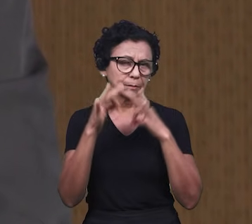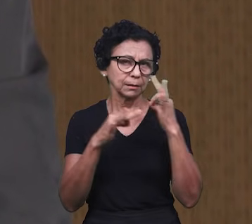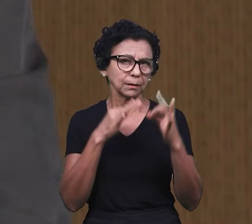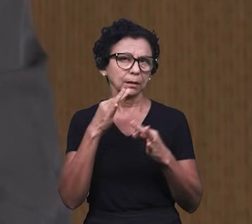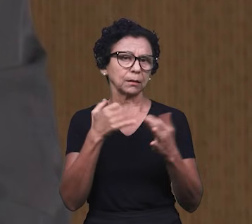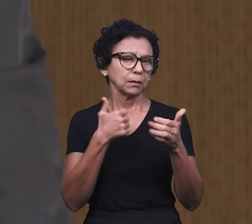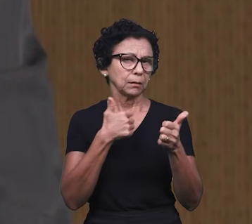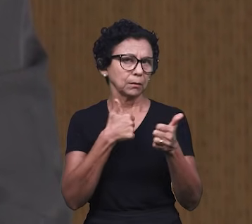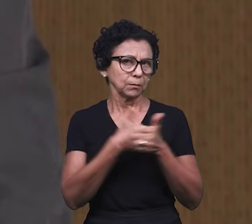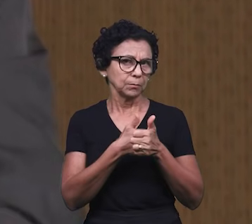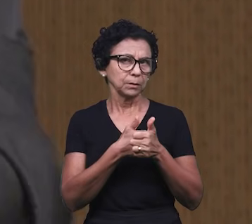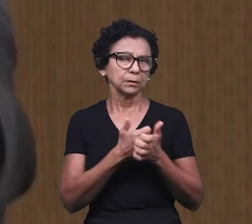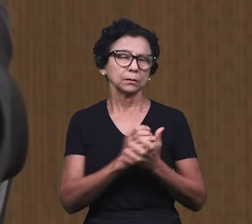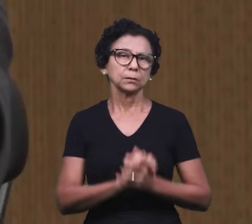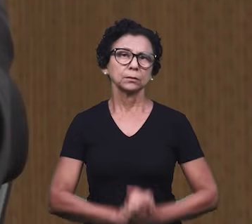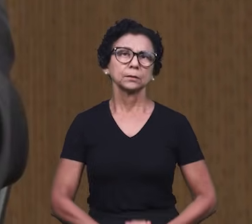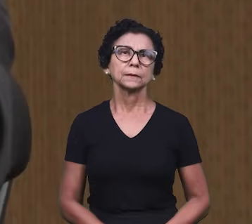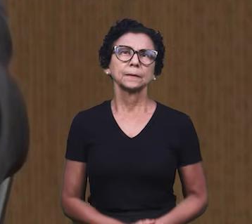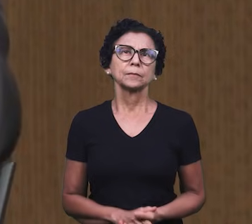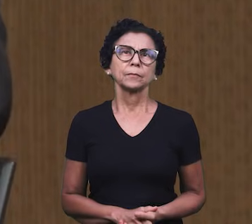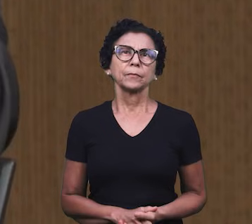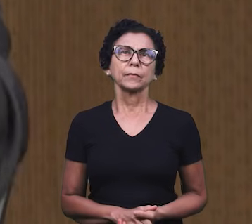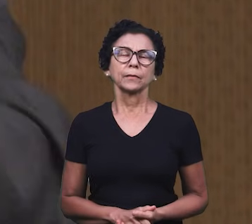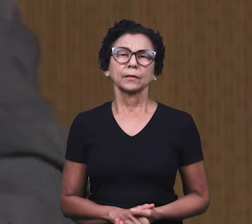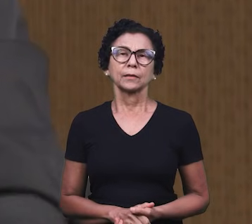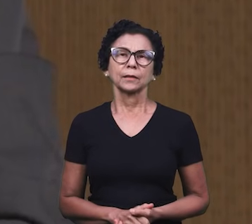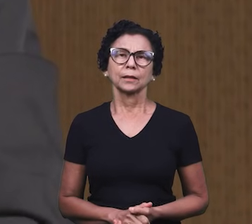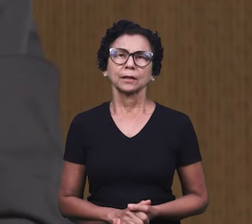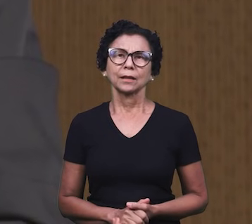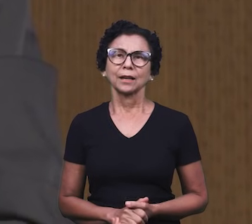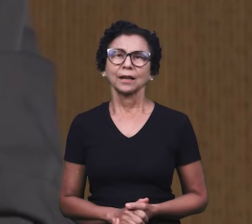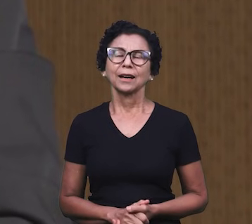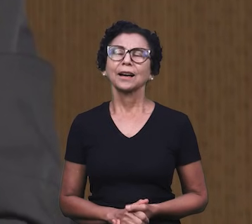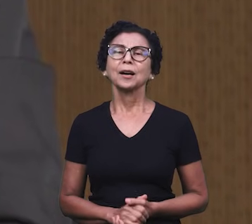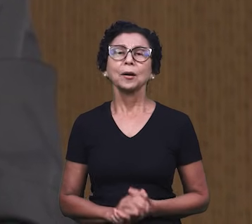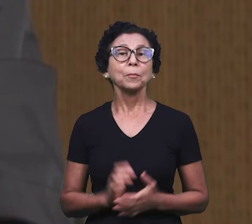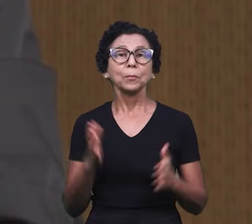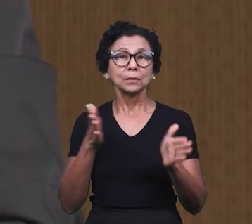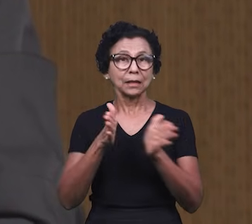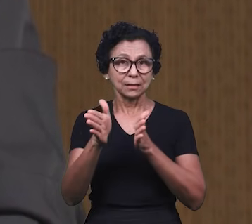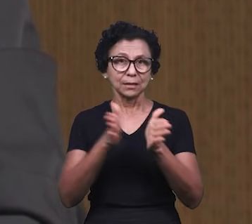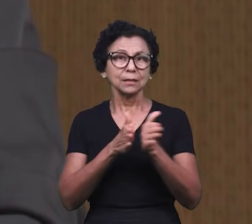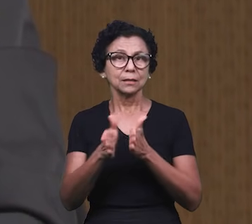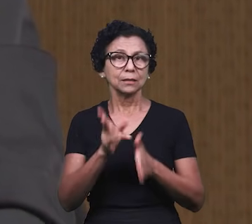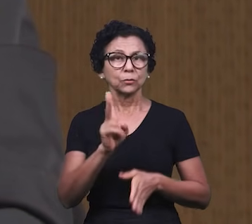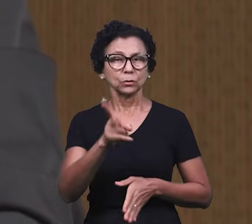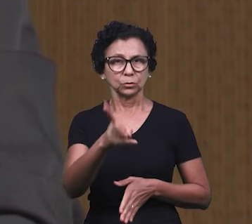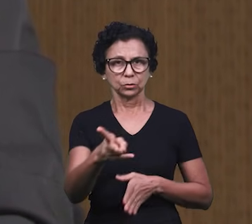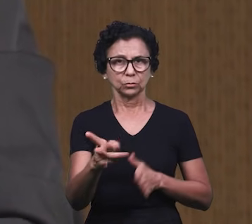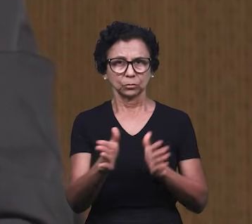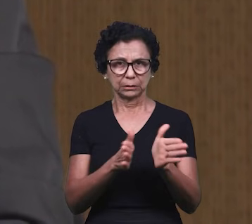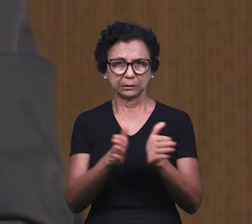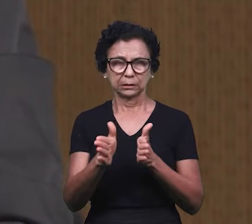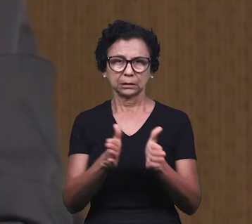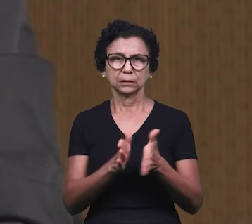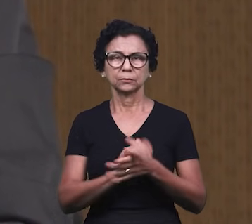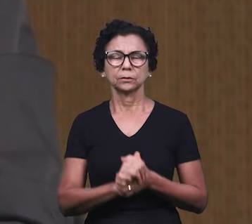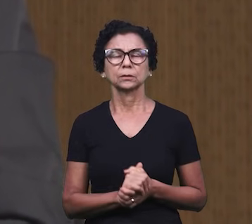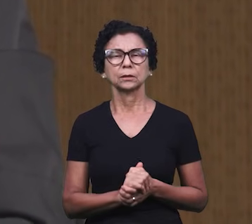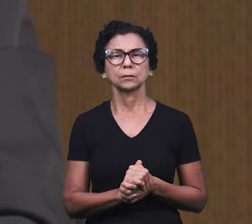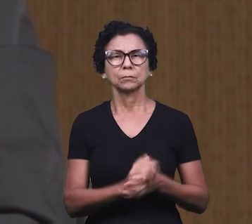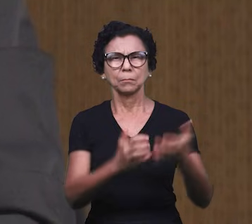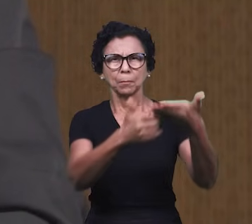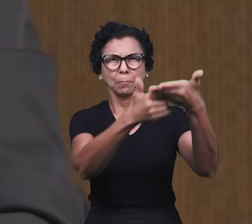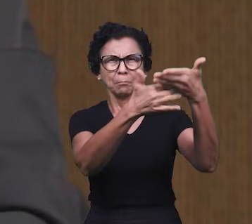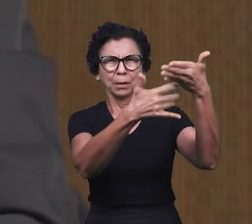YouTube. E está ali acessível ainda, quem quiser pode ir lá ver e comprovar isso, né? São milhares de